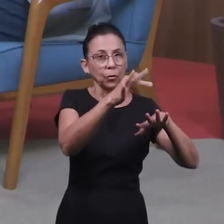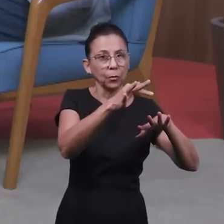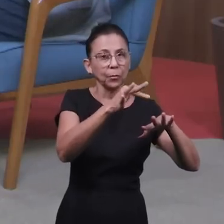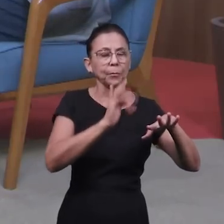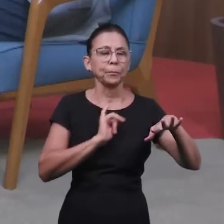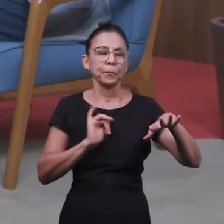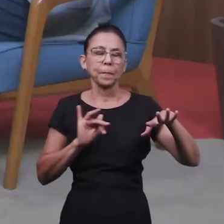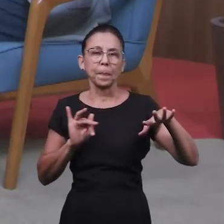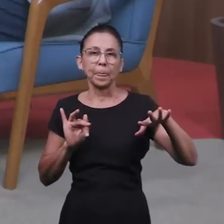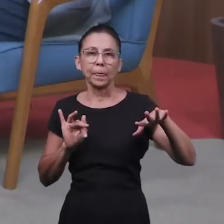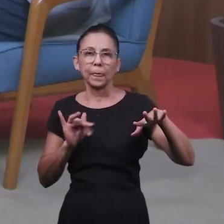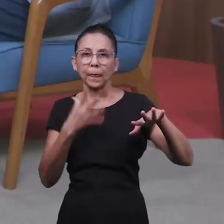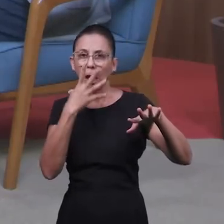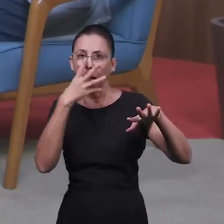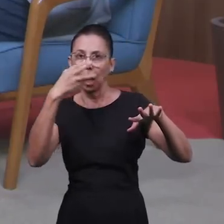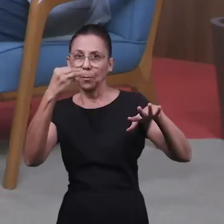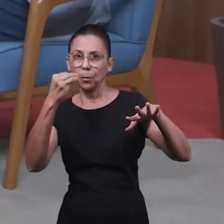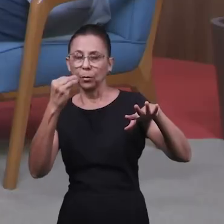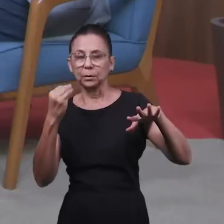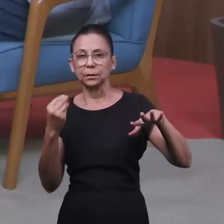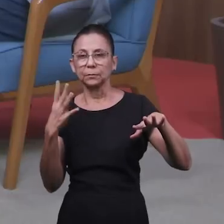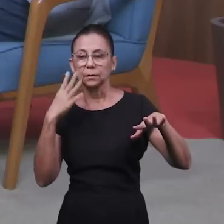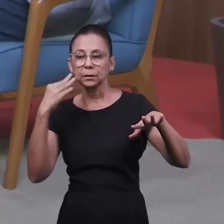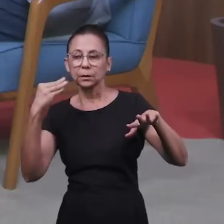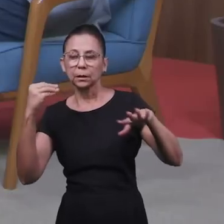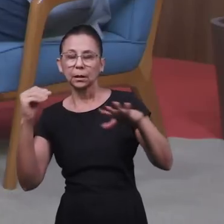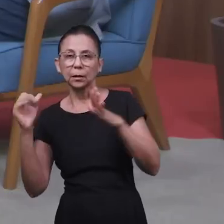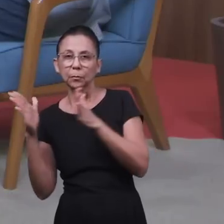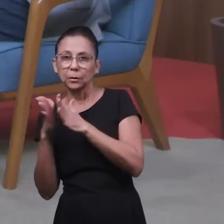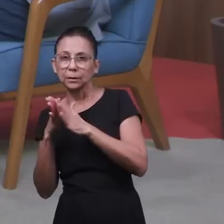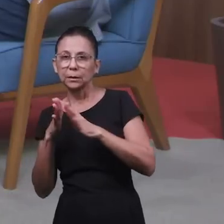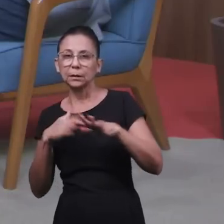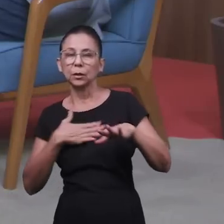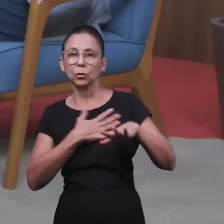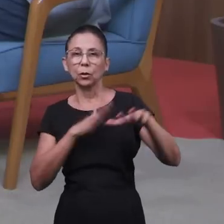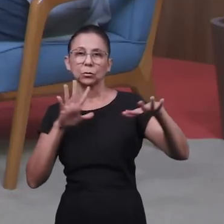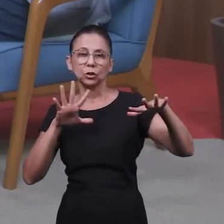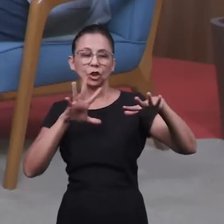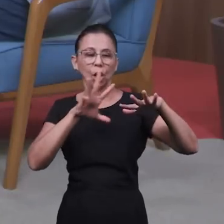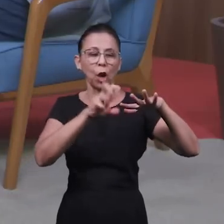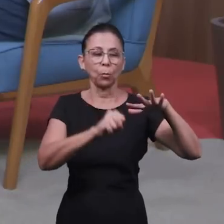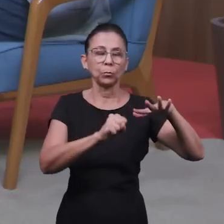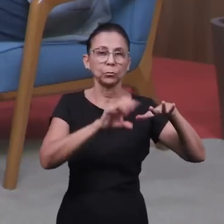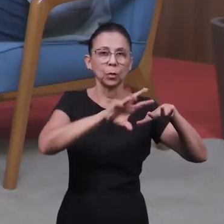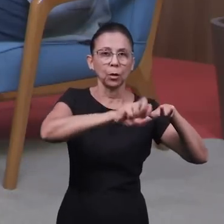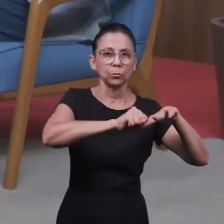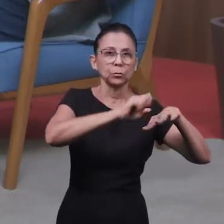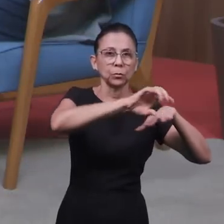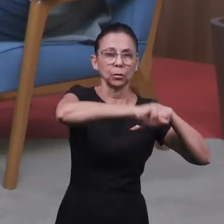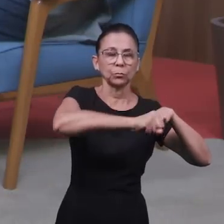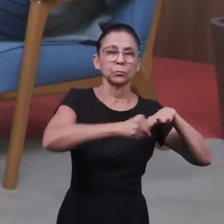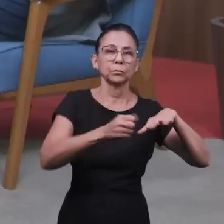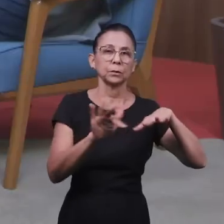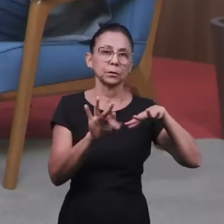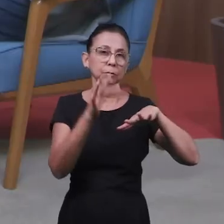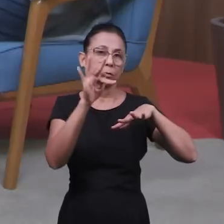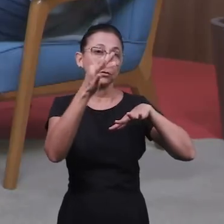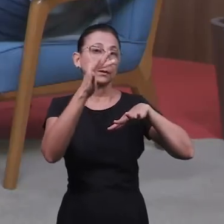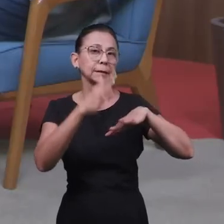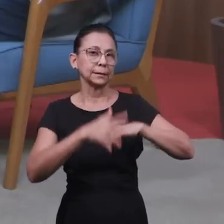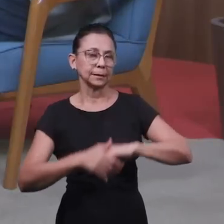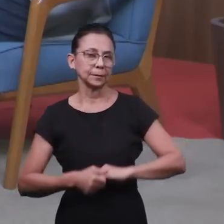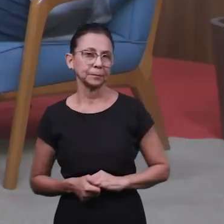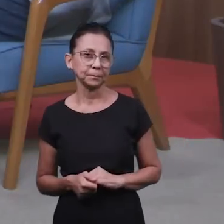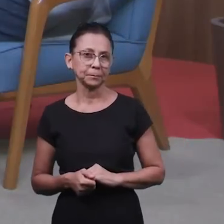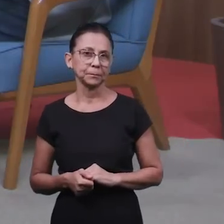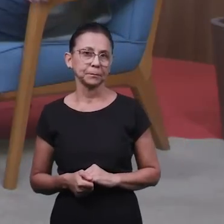textos de Romanos, que fala para que a igreja cuide, para que não reine o pecado, com esse texto de Cantares, que